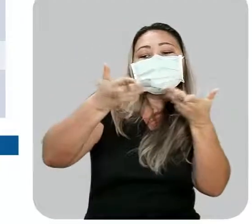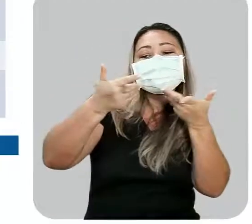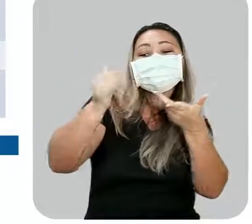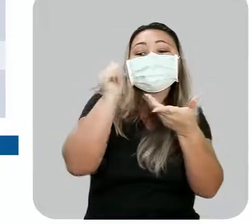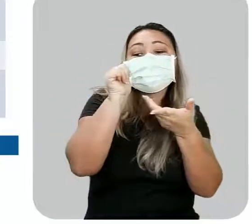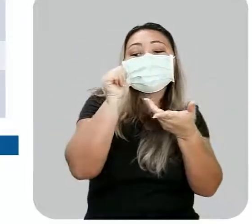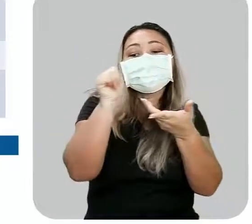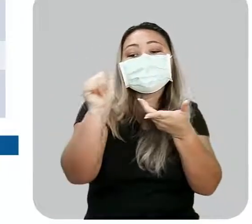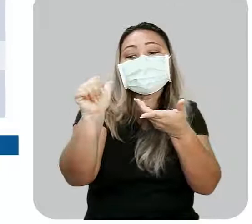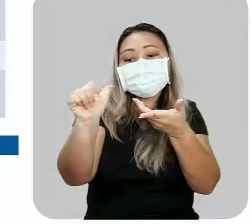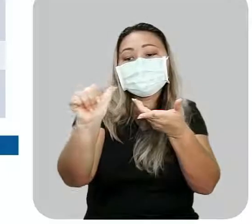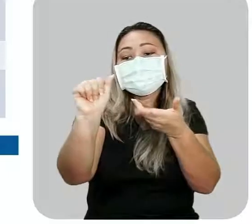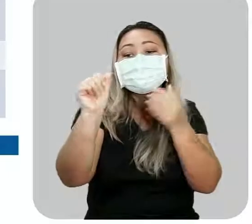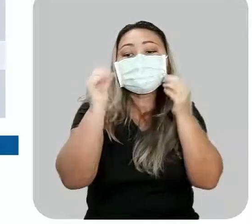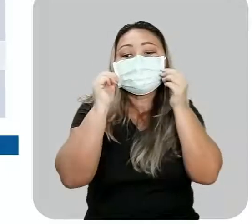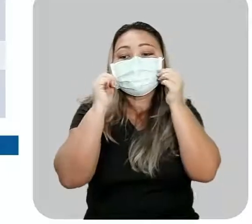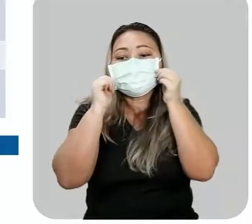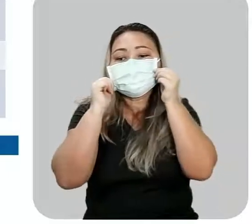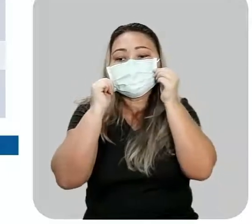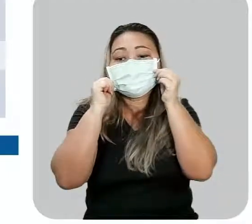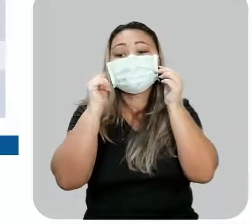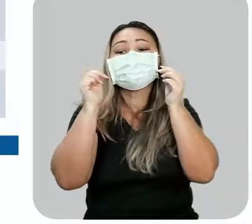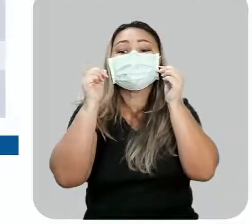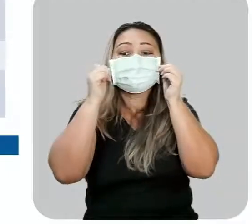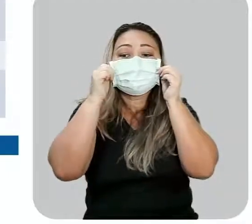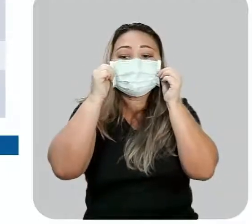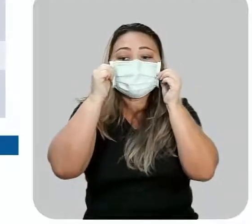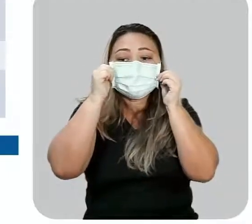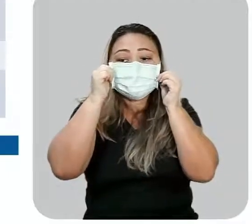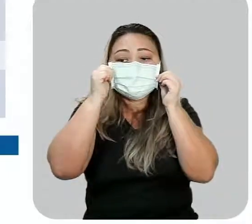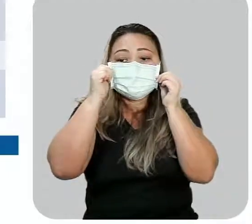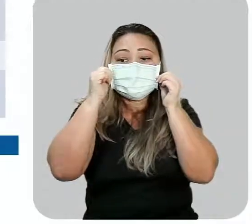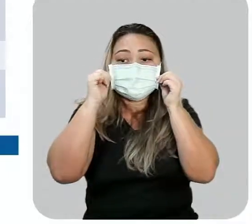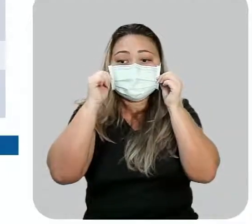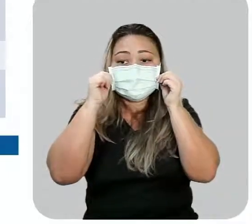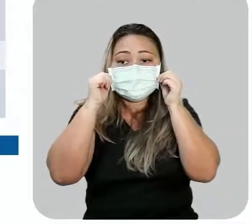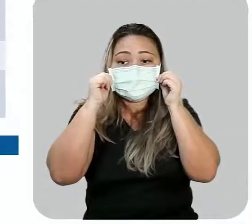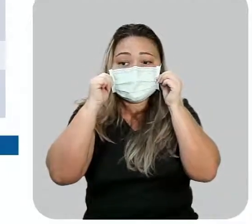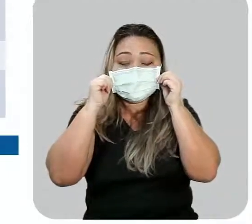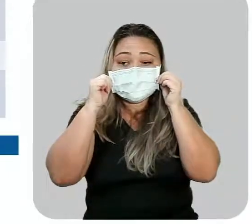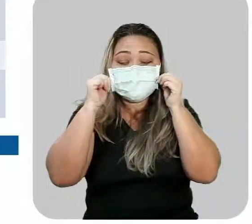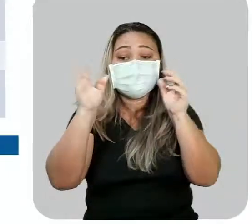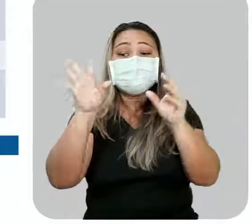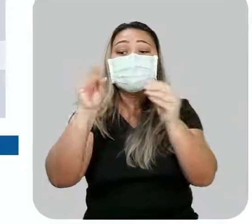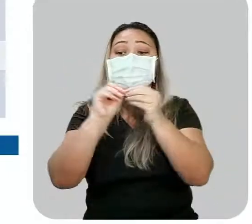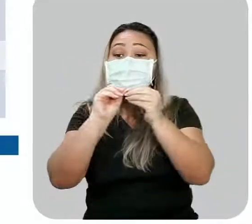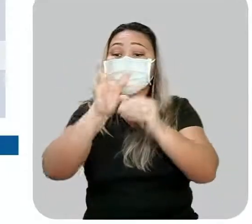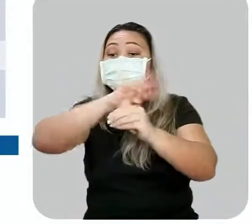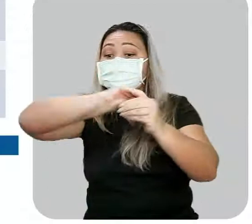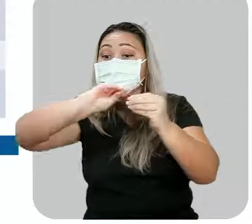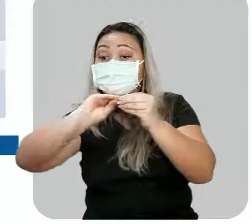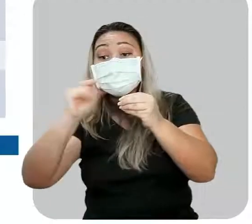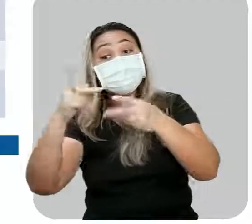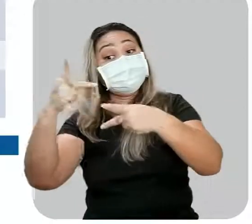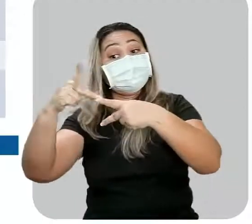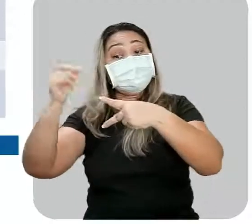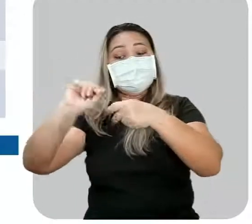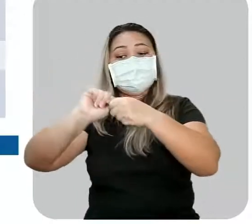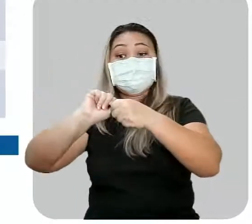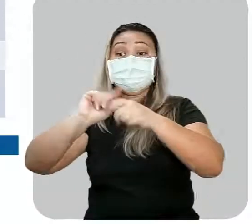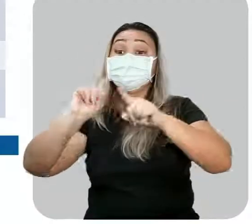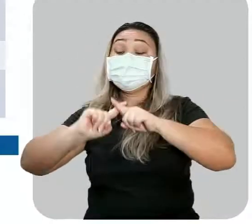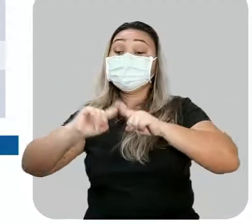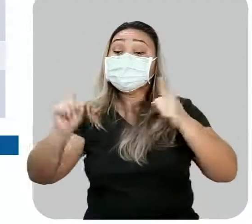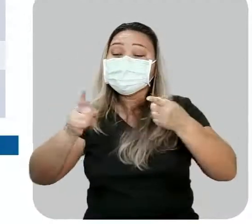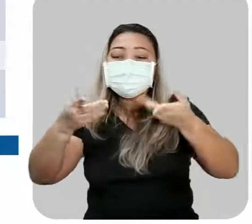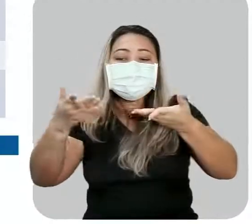esse azinho aí, você já sabe que é artigo, não preposição. Mas, se for no sentido de